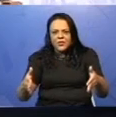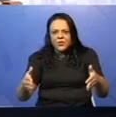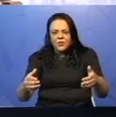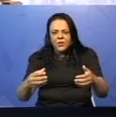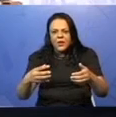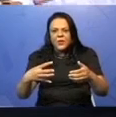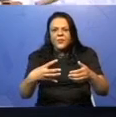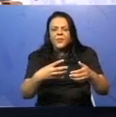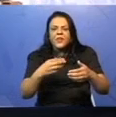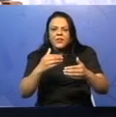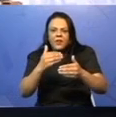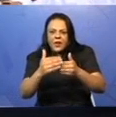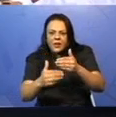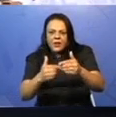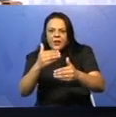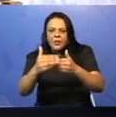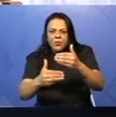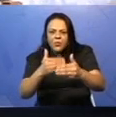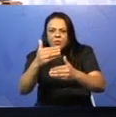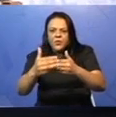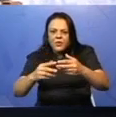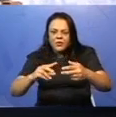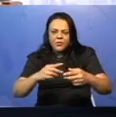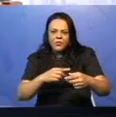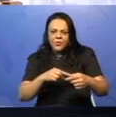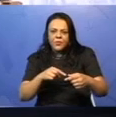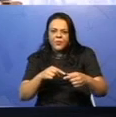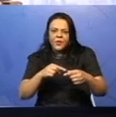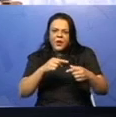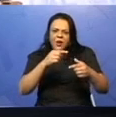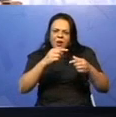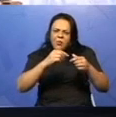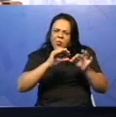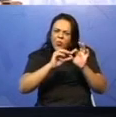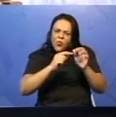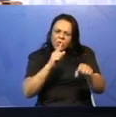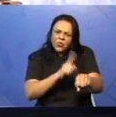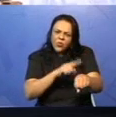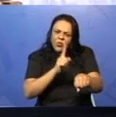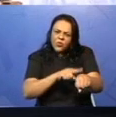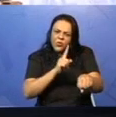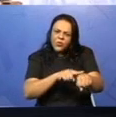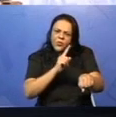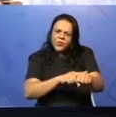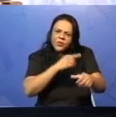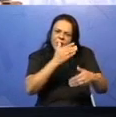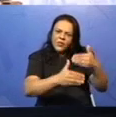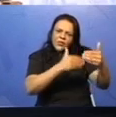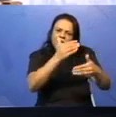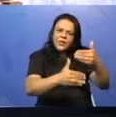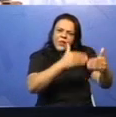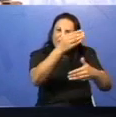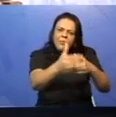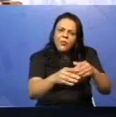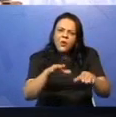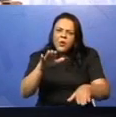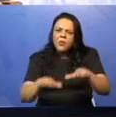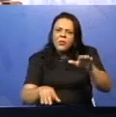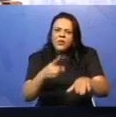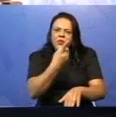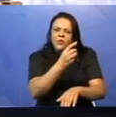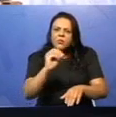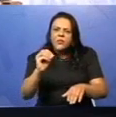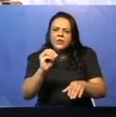ambiente. Aqui ainda continua tendo essa borboleta. Ao longo de muito tempo, desse século, desses 100 anos,